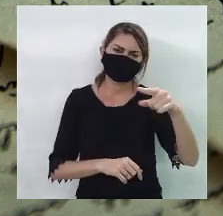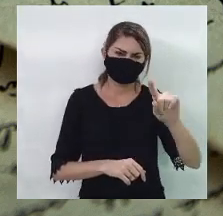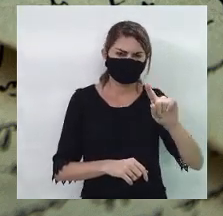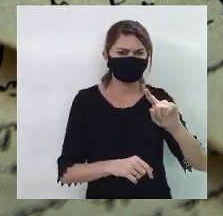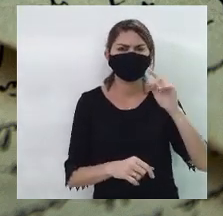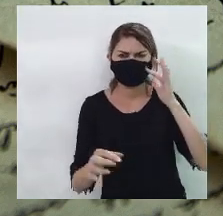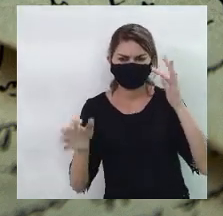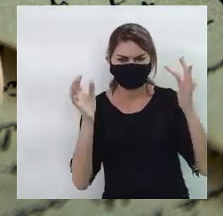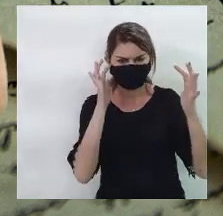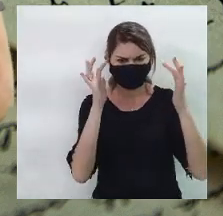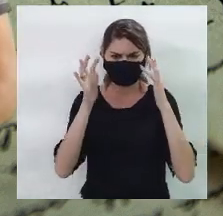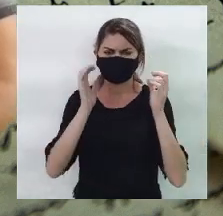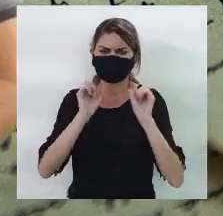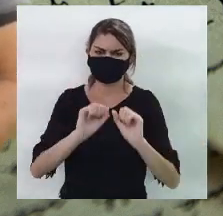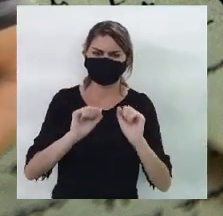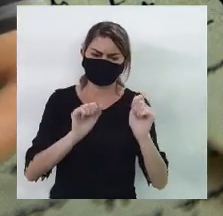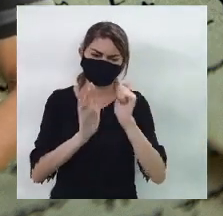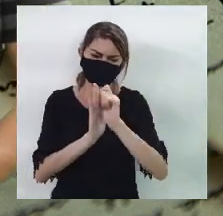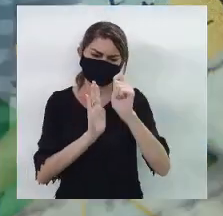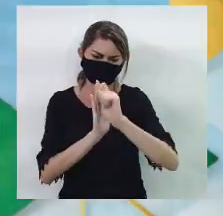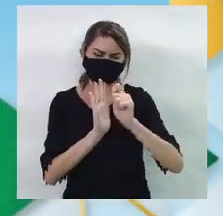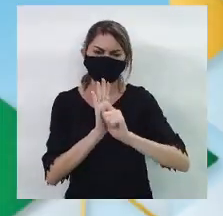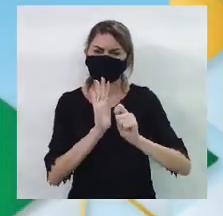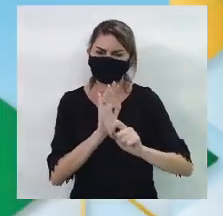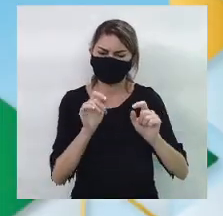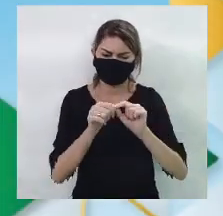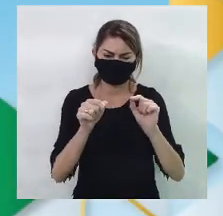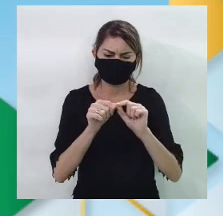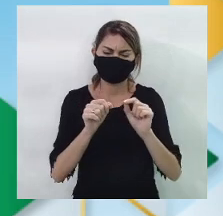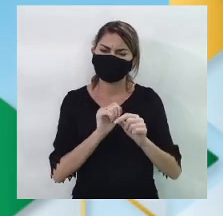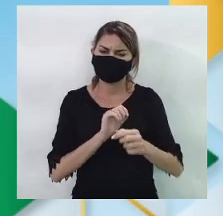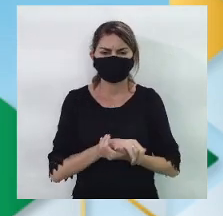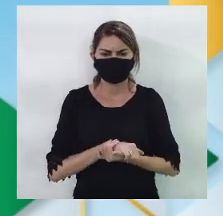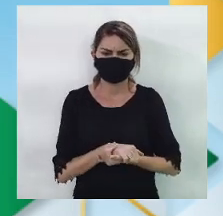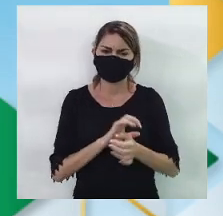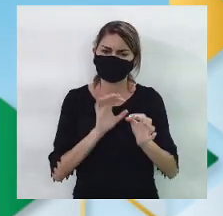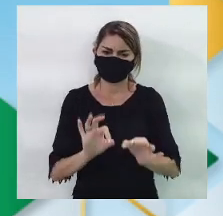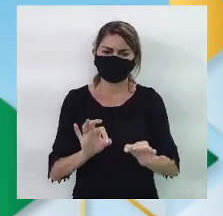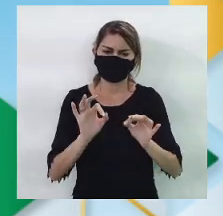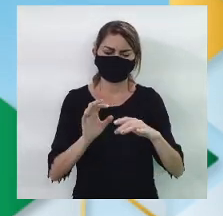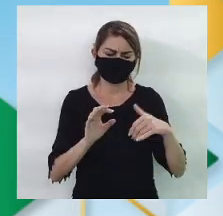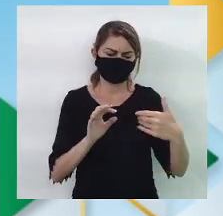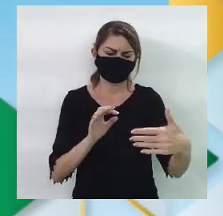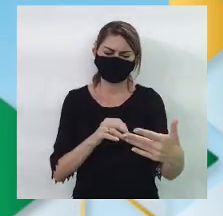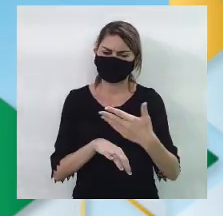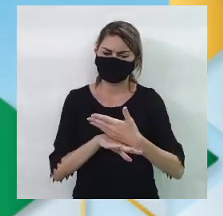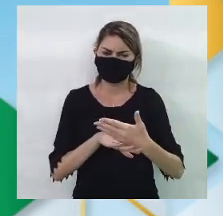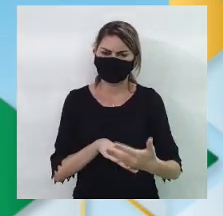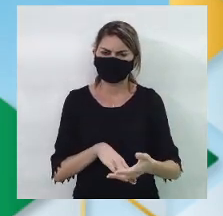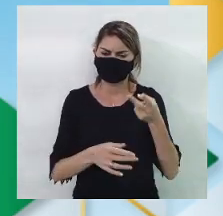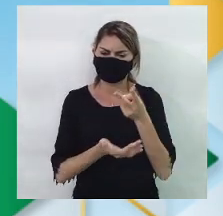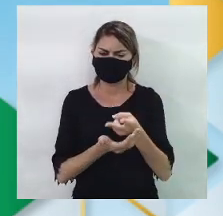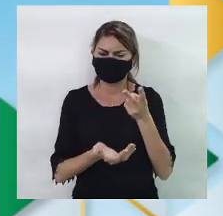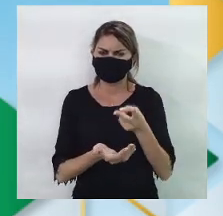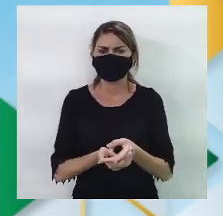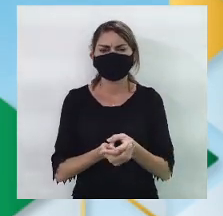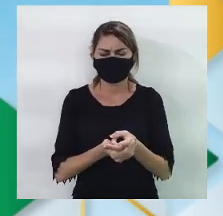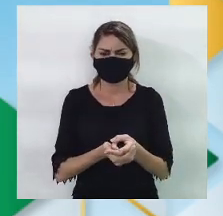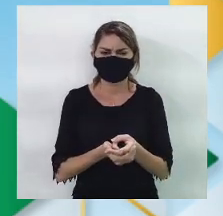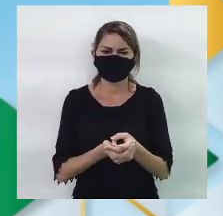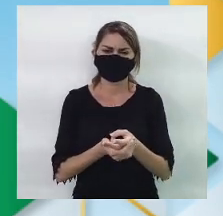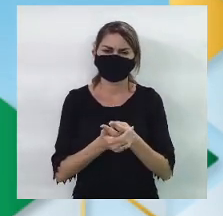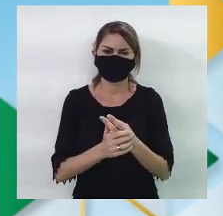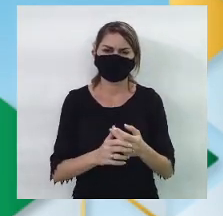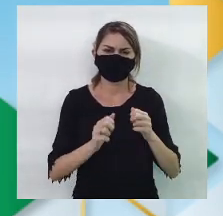uma reflexão que a própria escritora fez? Exato. No cotidiano, sempre tão inesperado